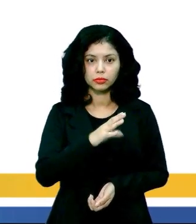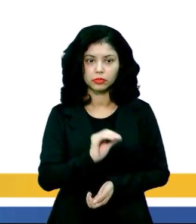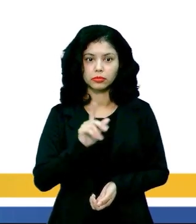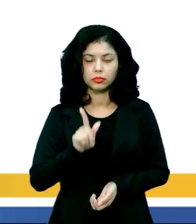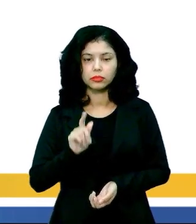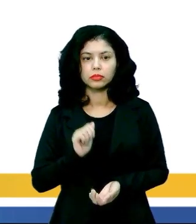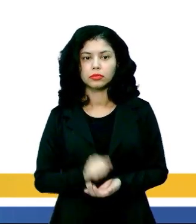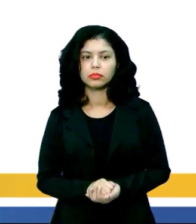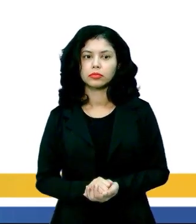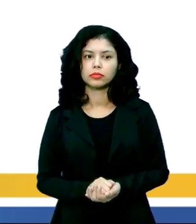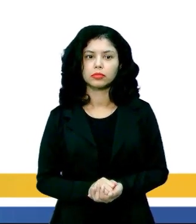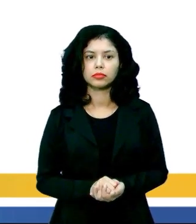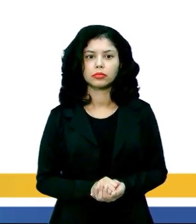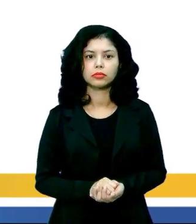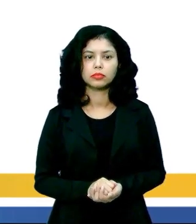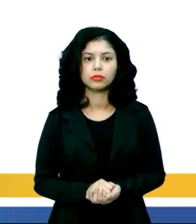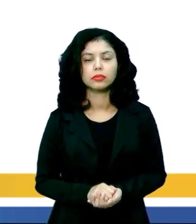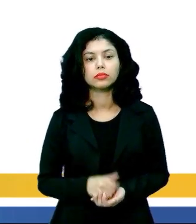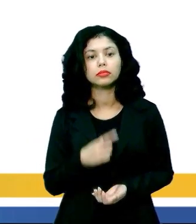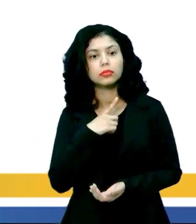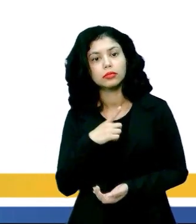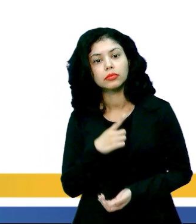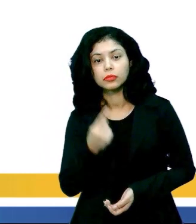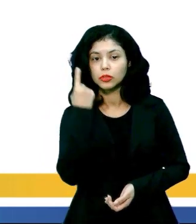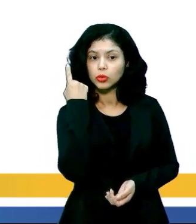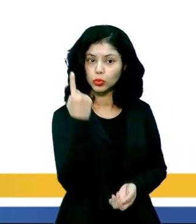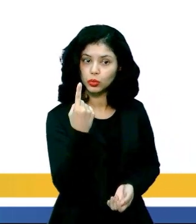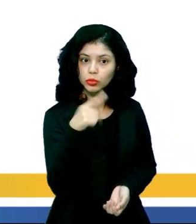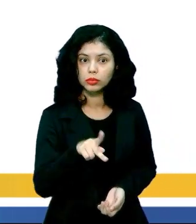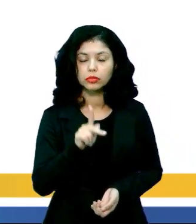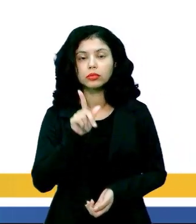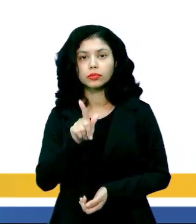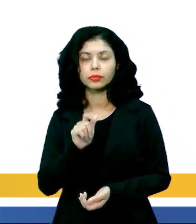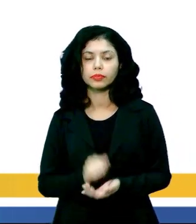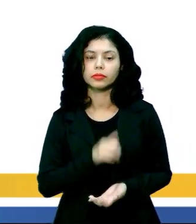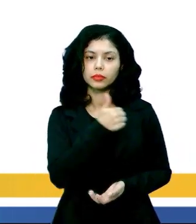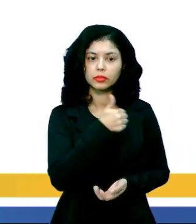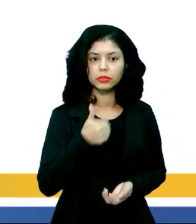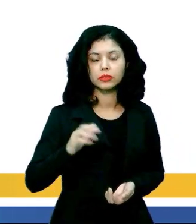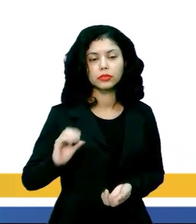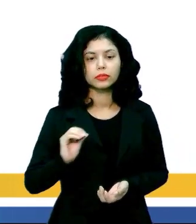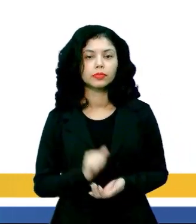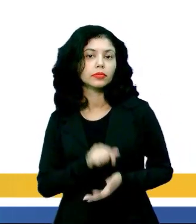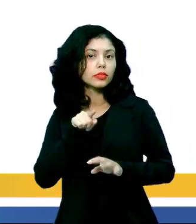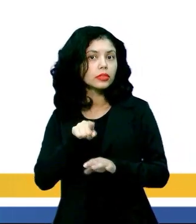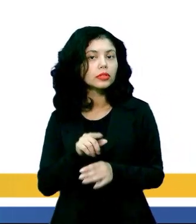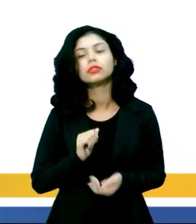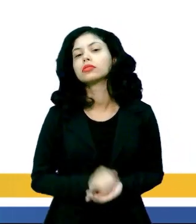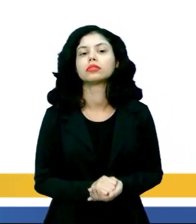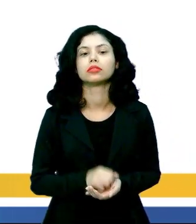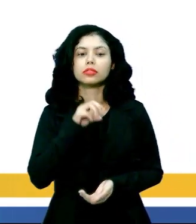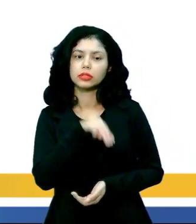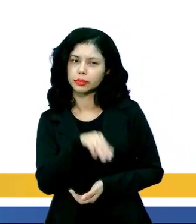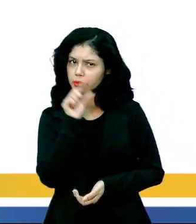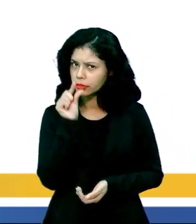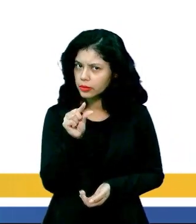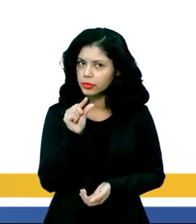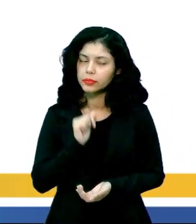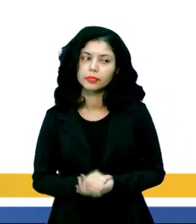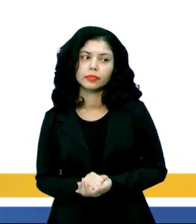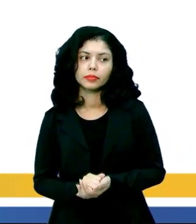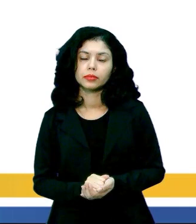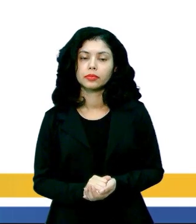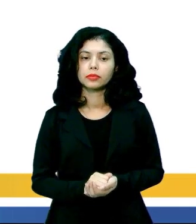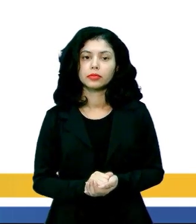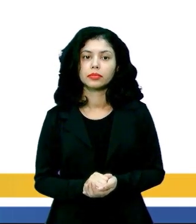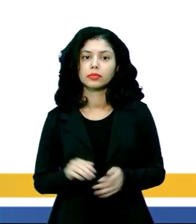quantidade de 110 gramas de açúcar. Então, em 1 kg de refrigerante, eu tenho 110 gramas. Daí, isso é o meu Mzinho. É a massa